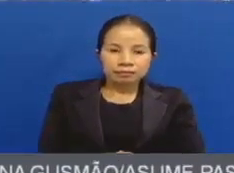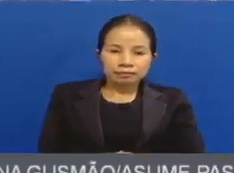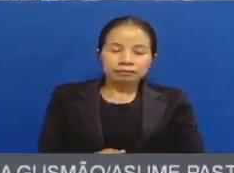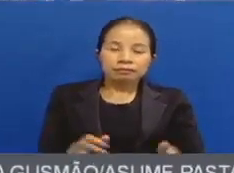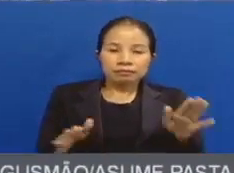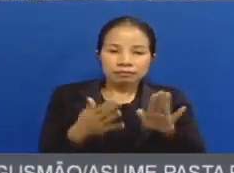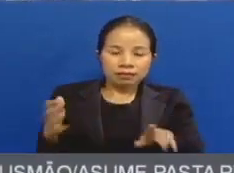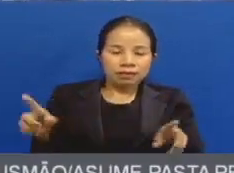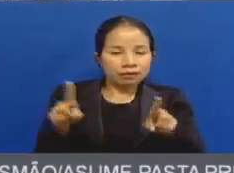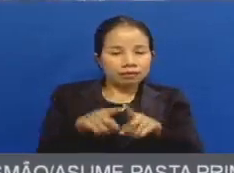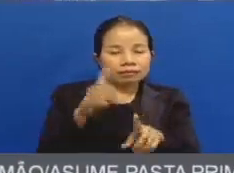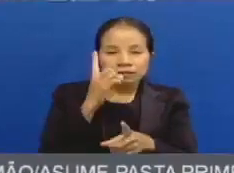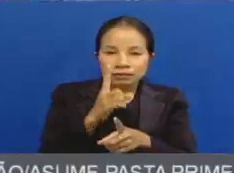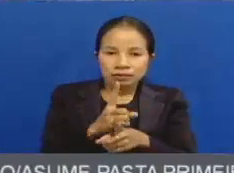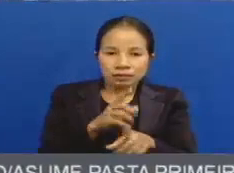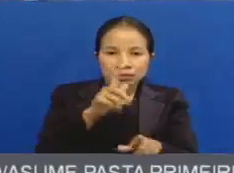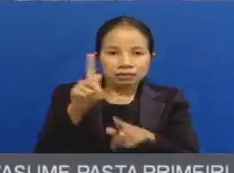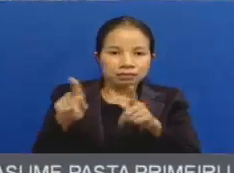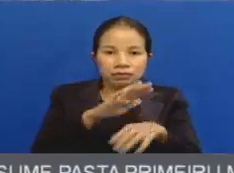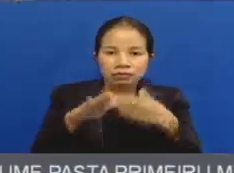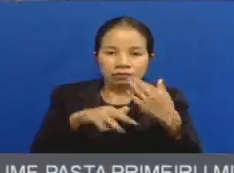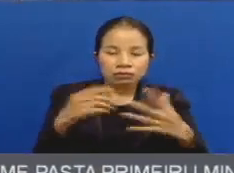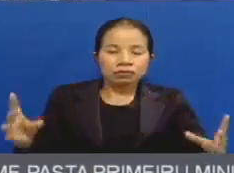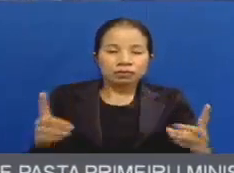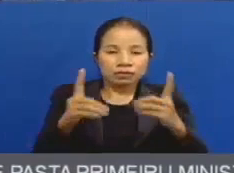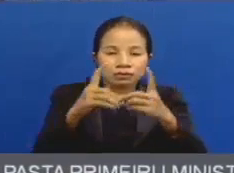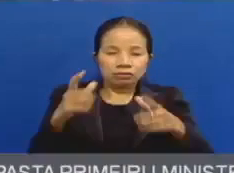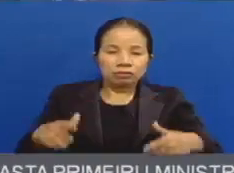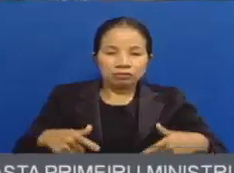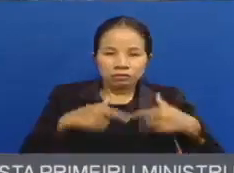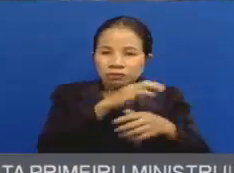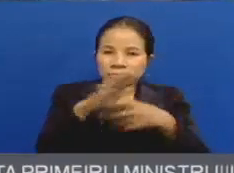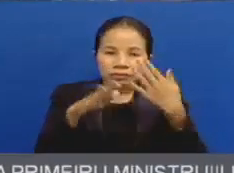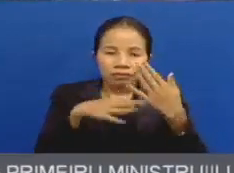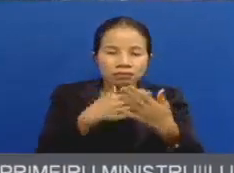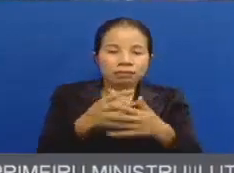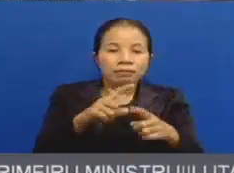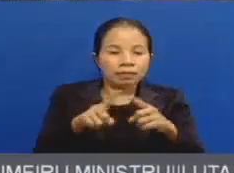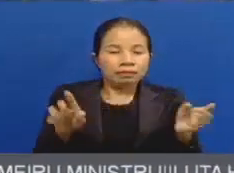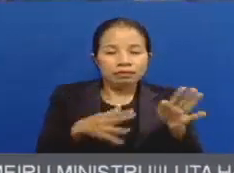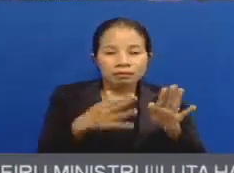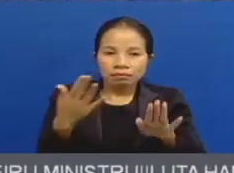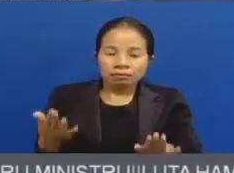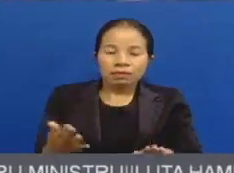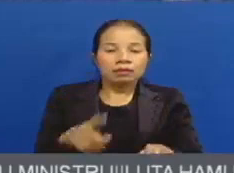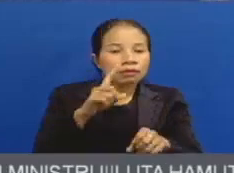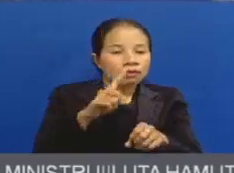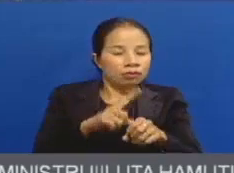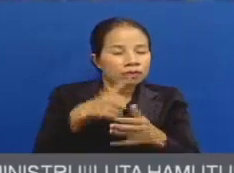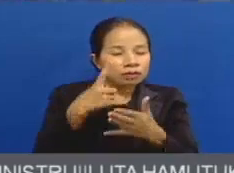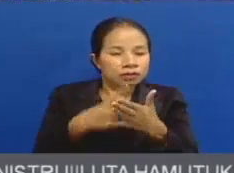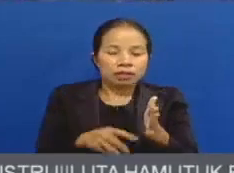Mate nuda realidade ne be mahotu seha soru iha jornada toma. Mai be mate iha sa oras,